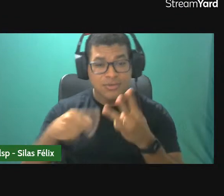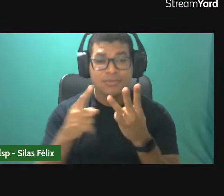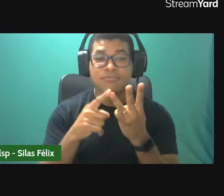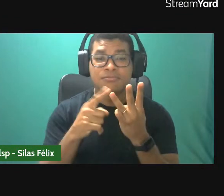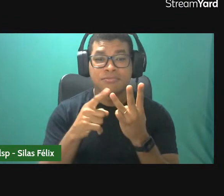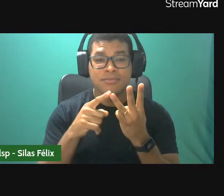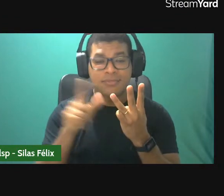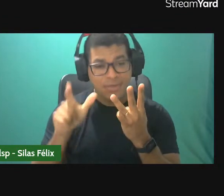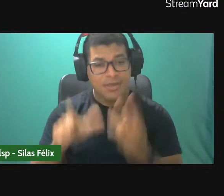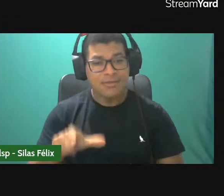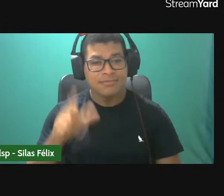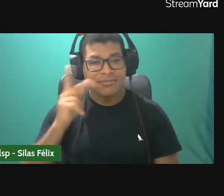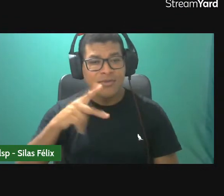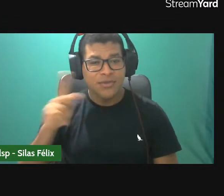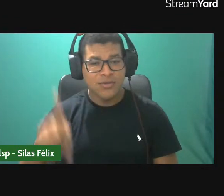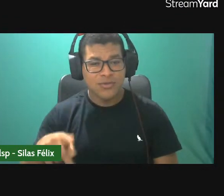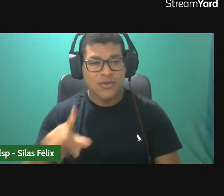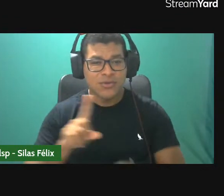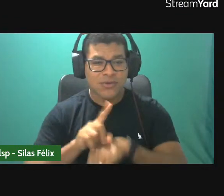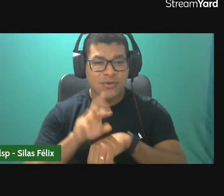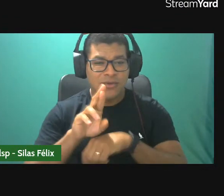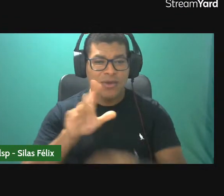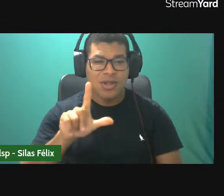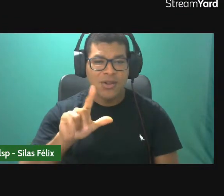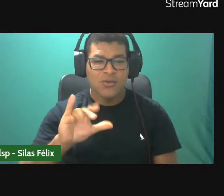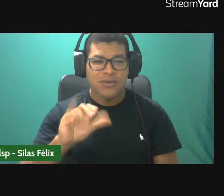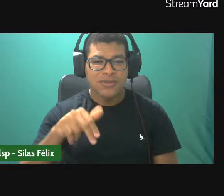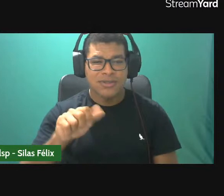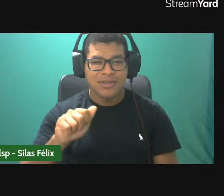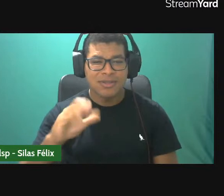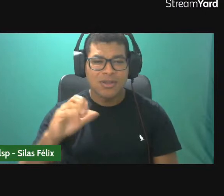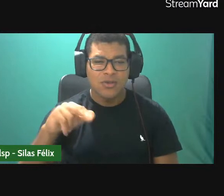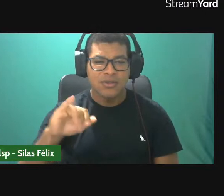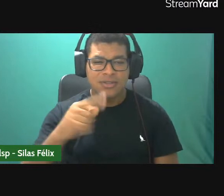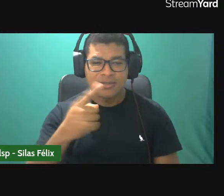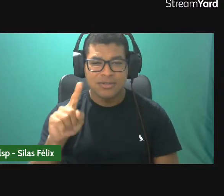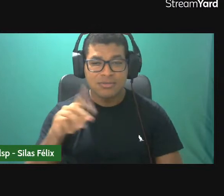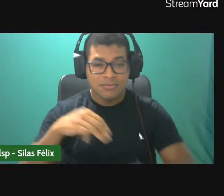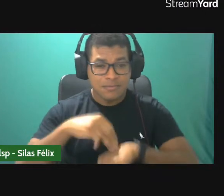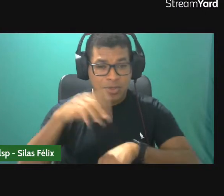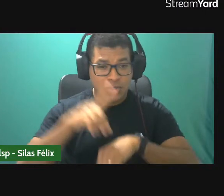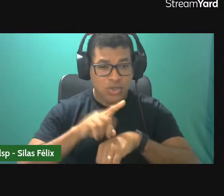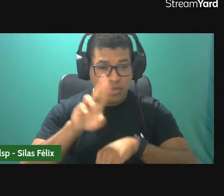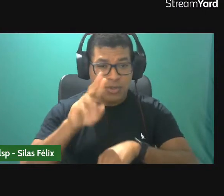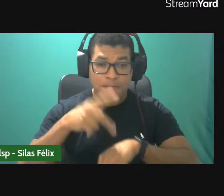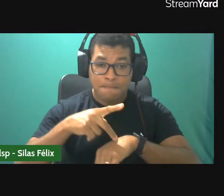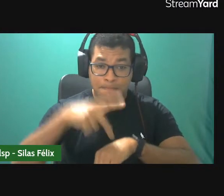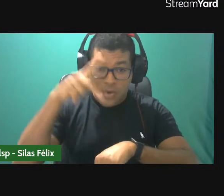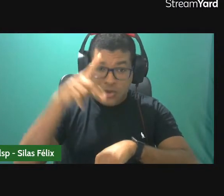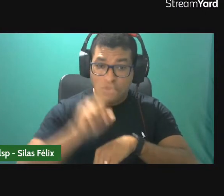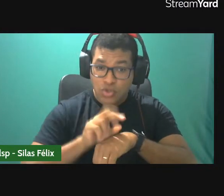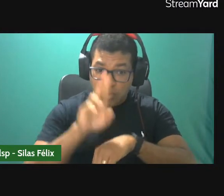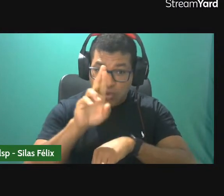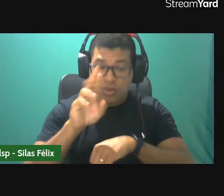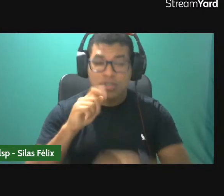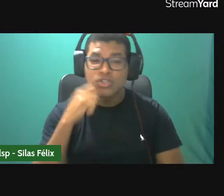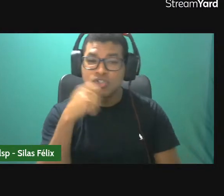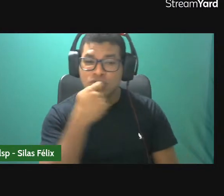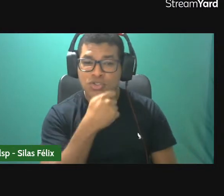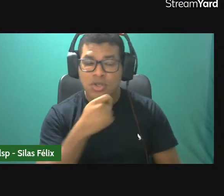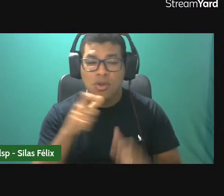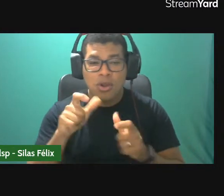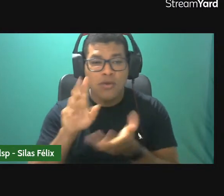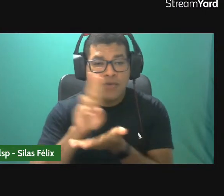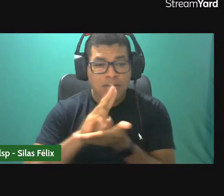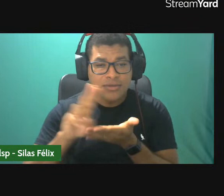com a professora doutora Luciana Conceição, mestre, doutora e pós-doutorada em odontologia pela